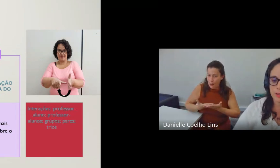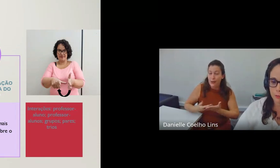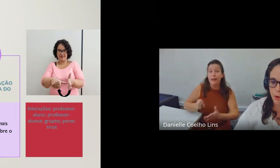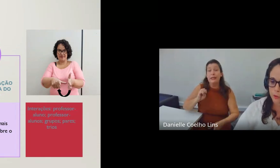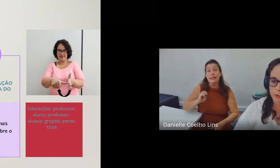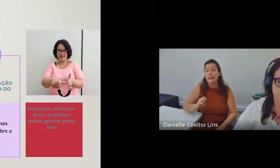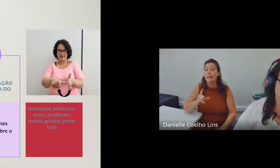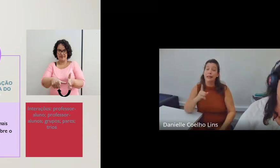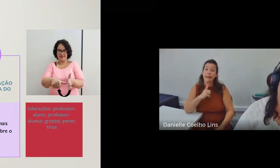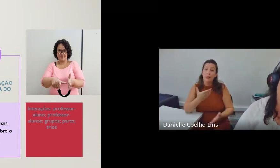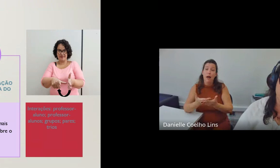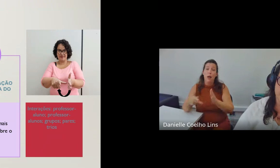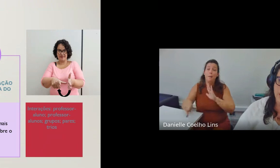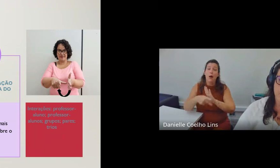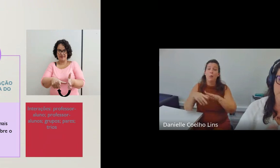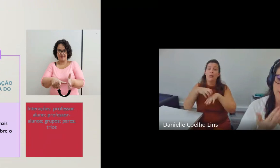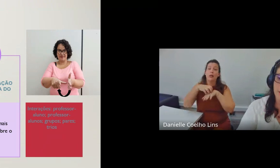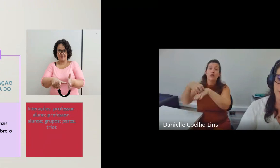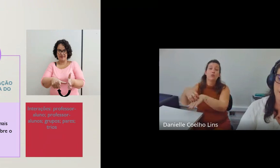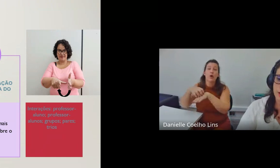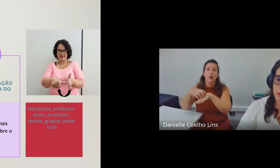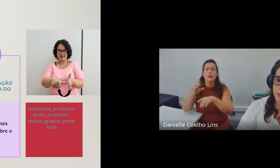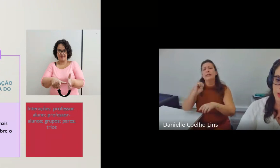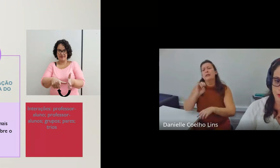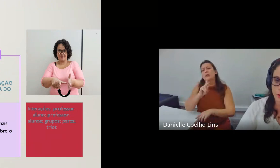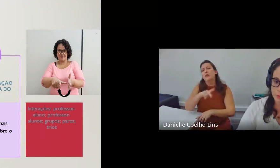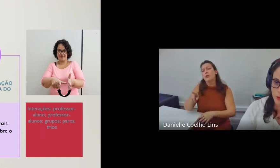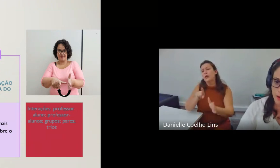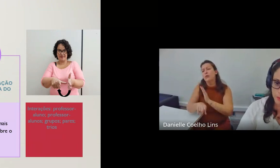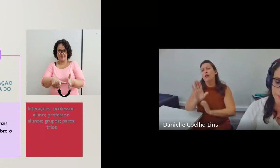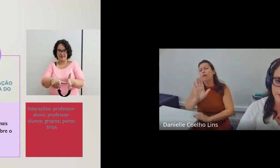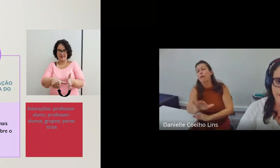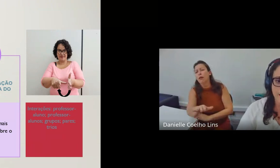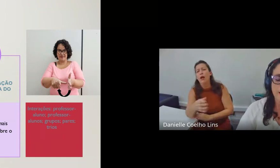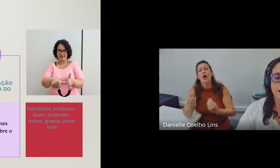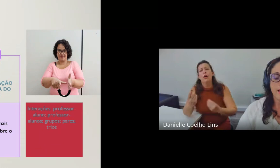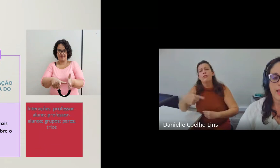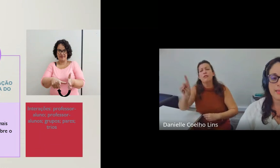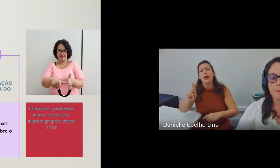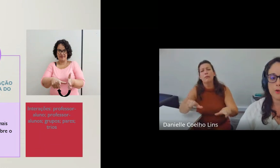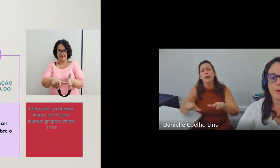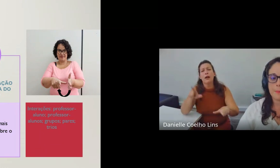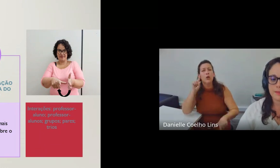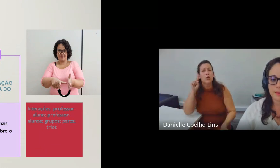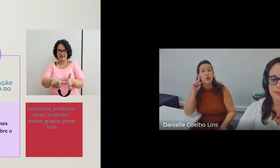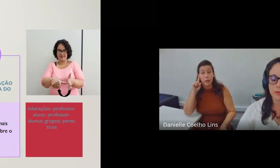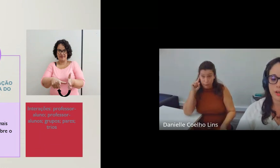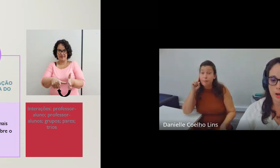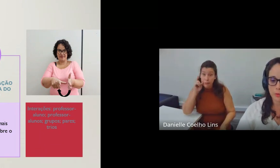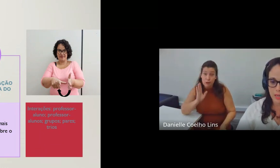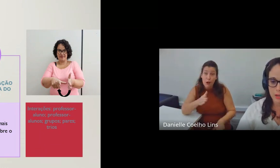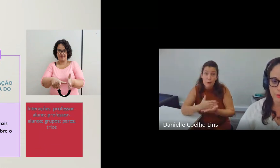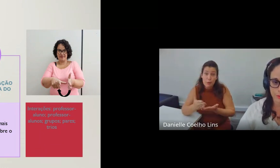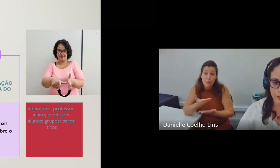de transporte, se o professor pergunta, e aí, como é que você vai para o trabalho todo dia? Ele já começou a aula, tá? Depois tem uma apresentação